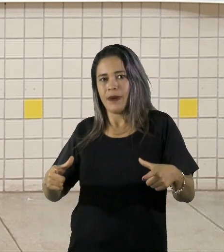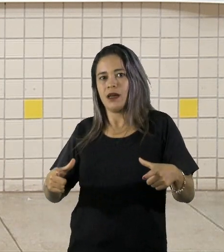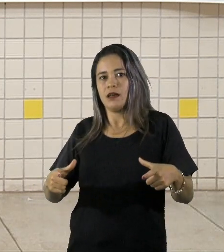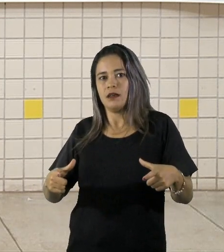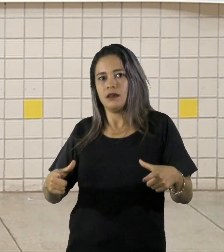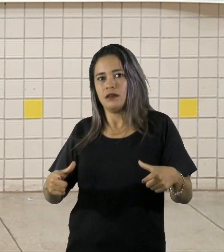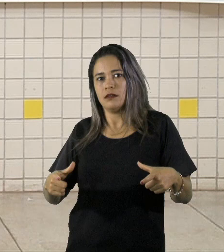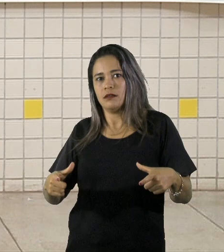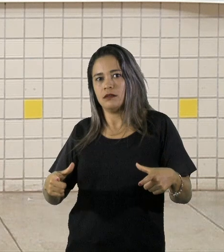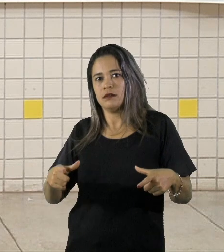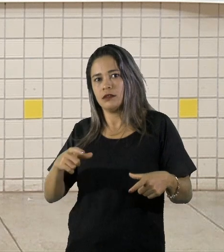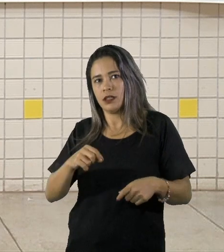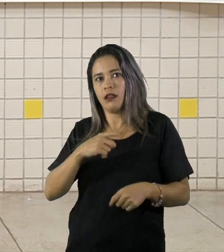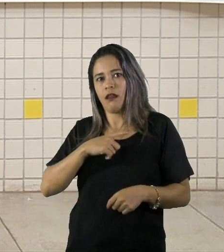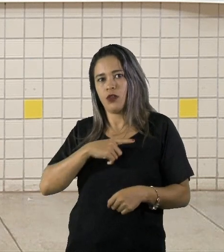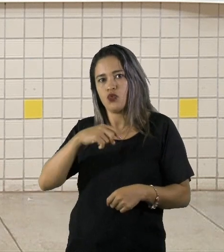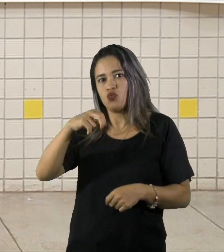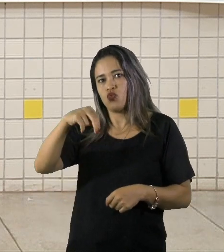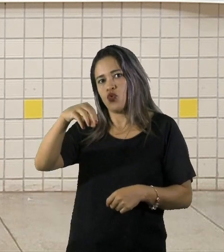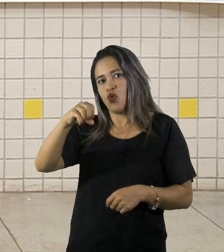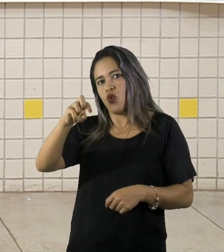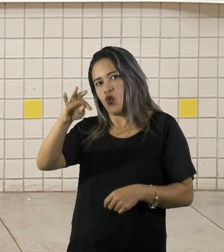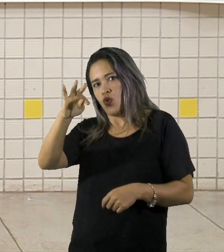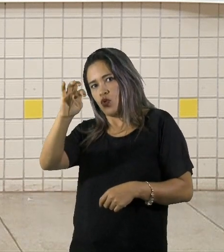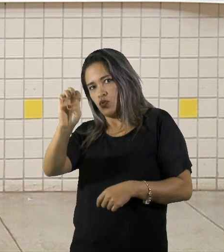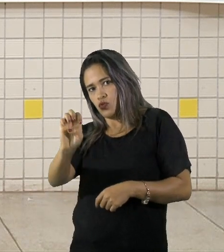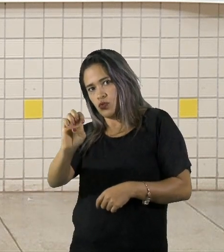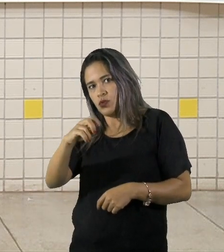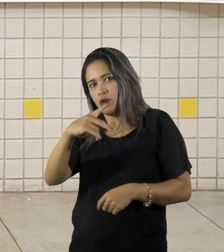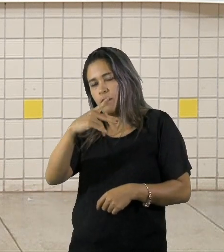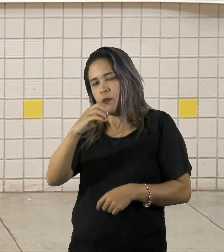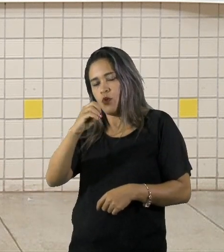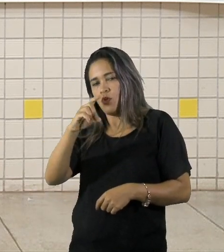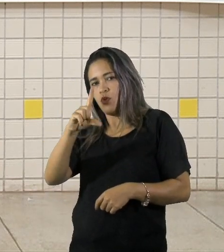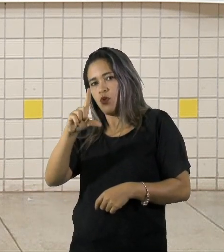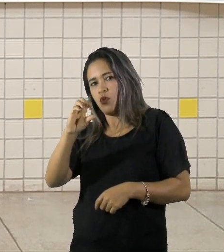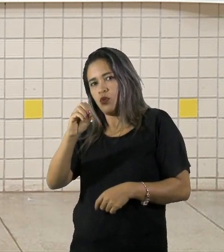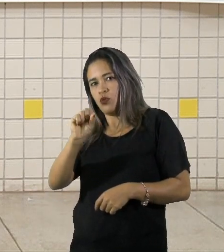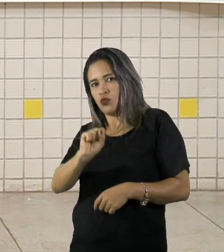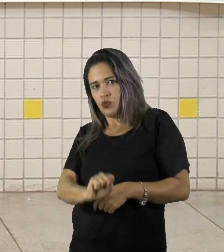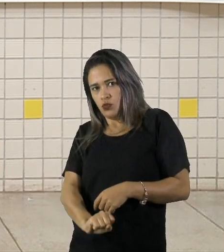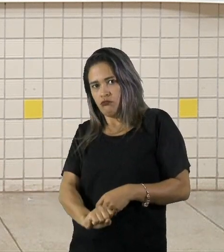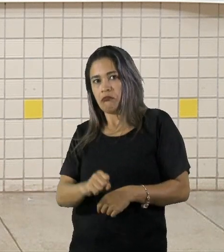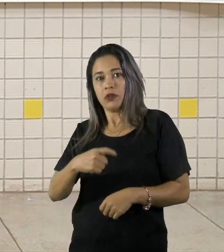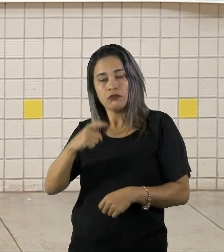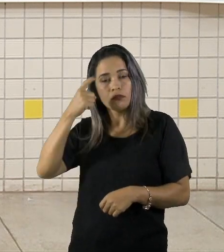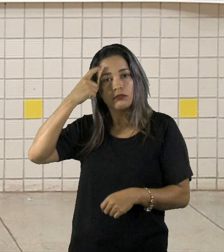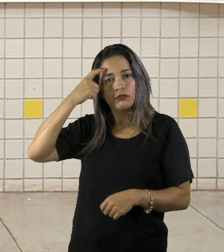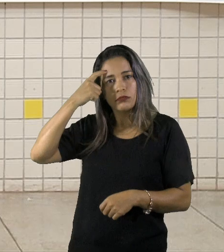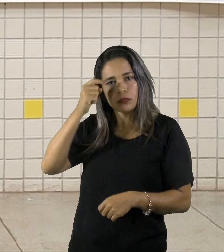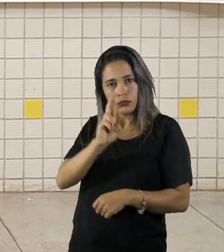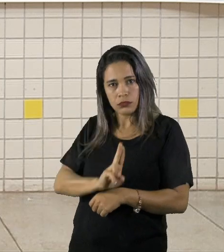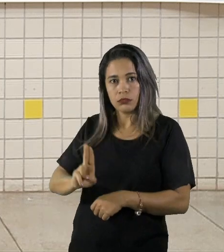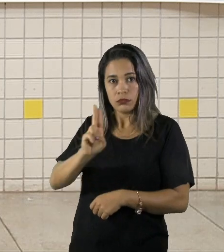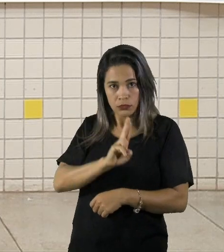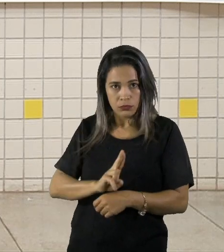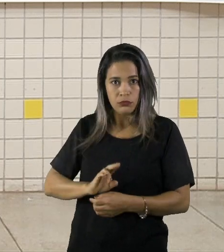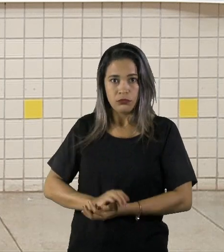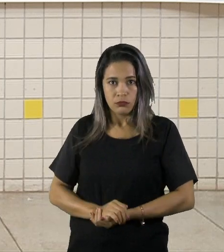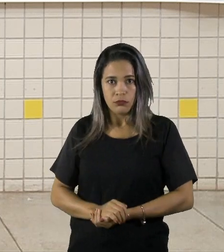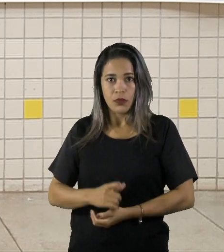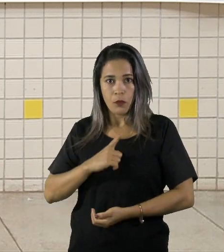no Polo Norte, no Polo Sul, né? Então a gente precisa ter consciência no uso dela, né? Que nós fazemos. Nós vemos que a gente